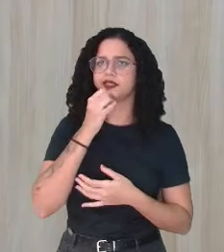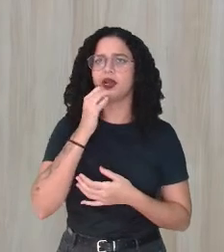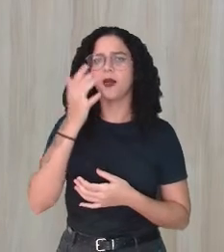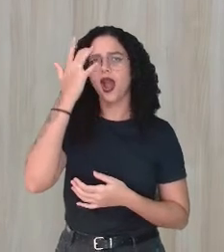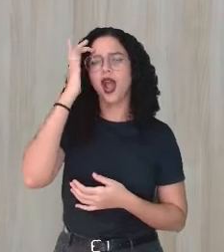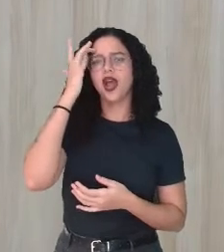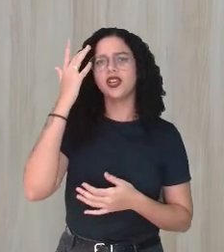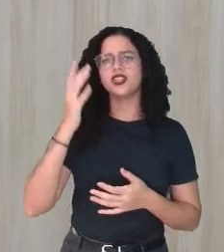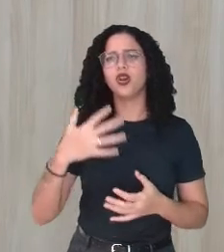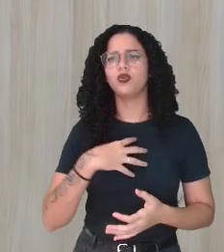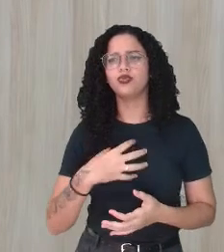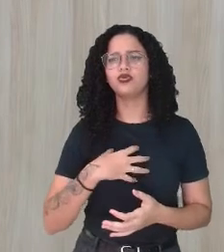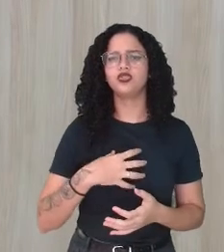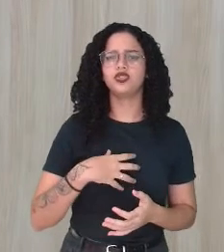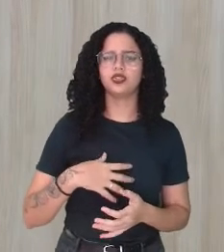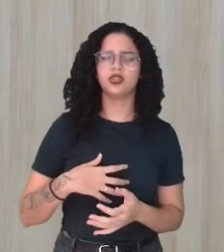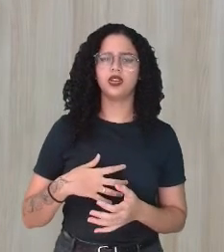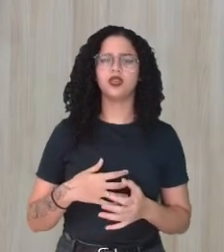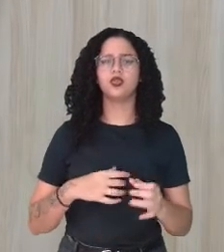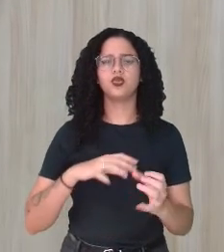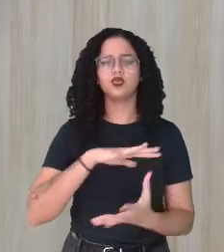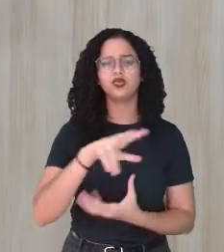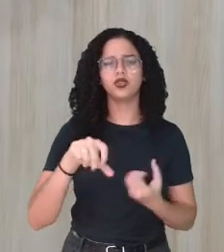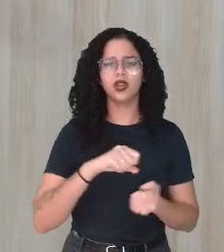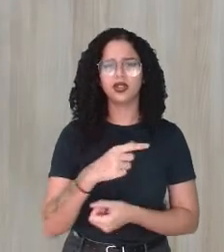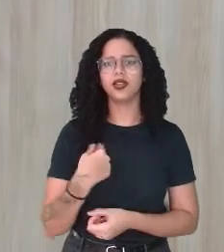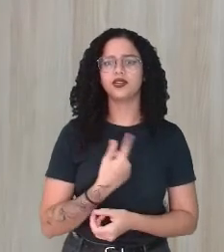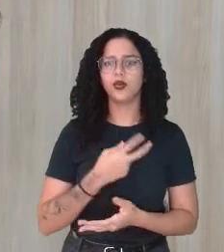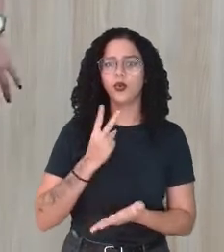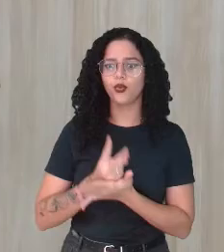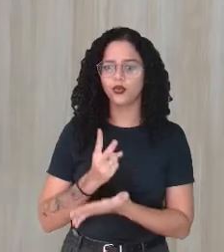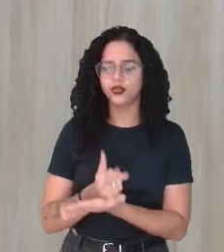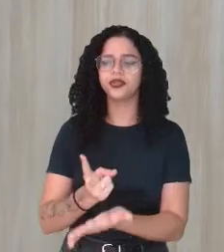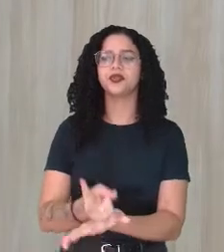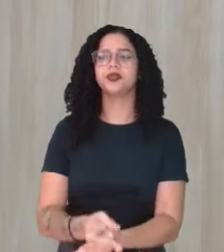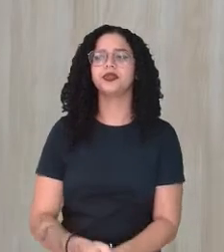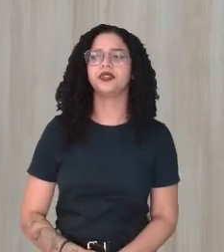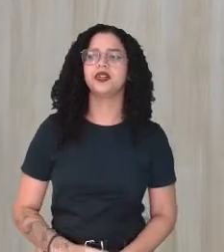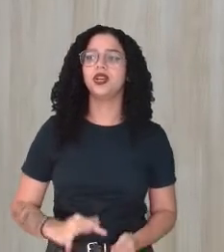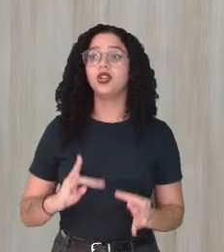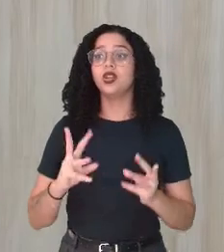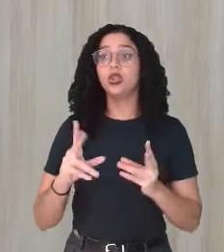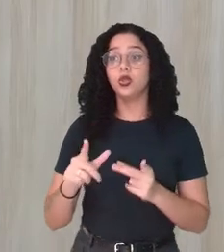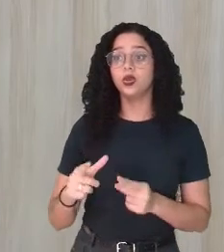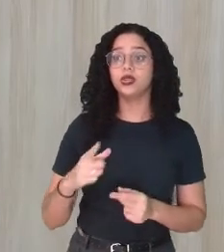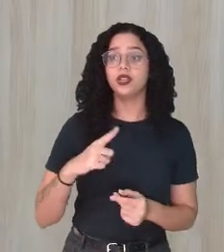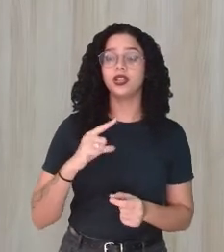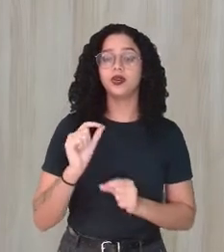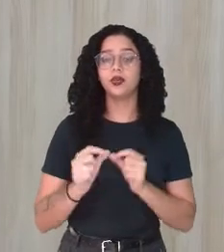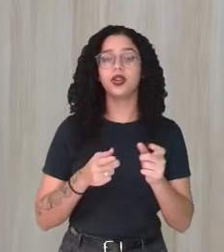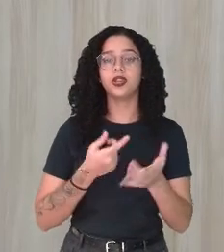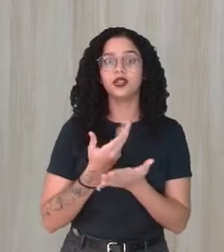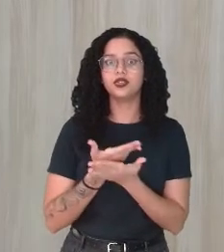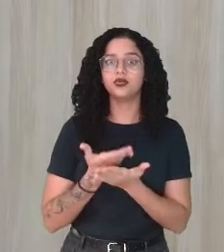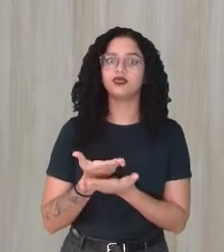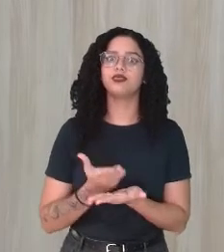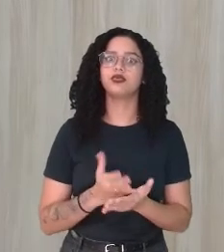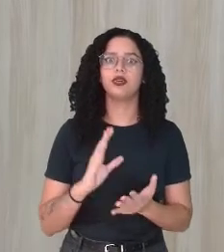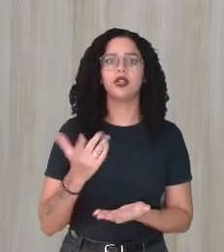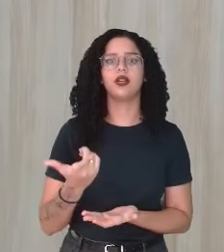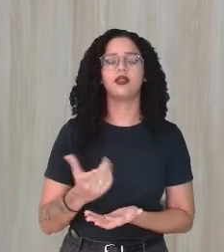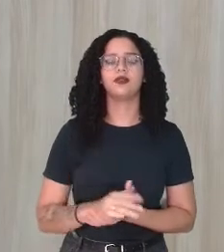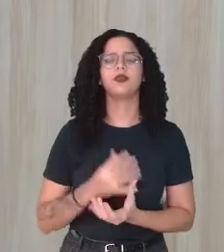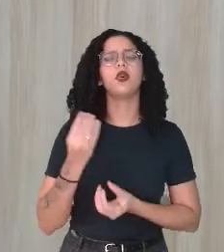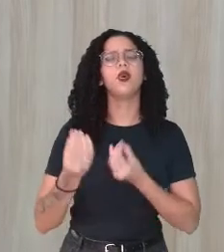achar um meio aí sustentável da gente seguir em frente. Pois é, isso tudo vem de estudo, né? Então, ó, e